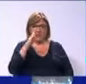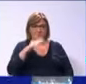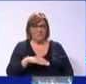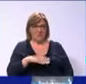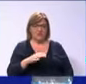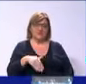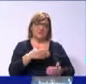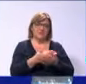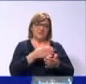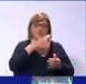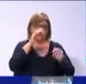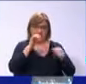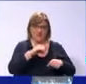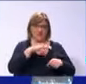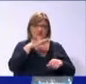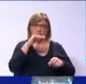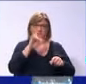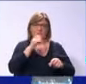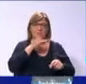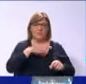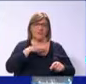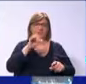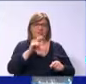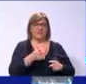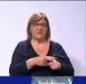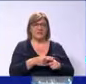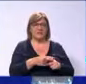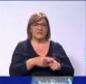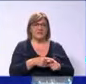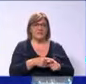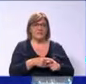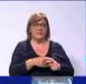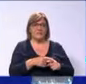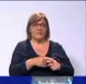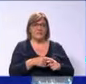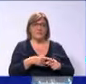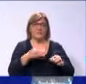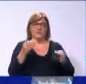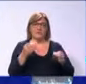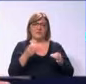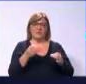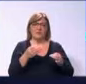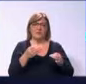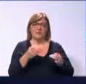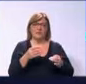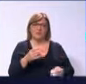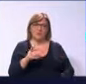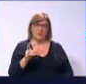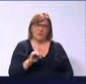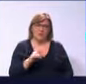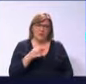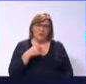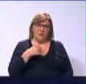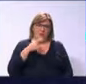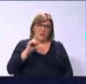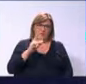apresenta diz que sim existe porque o benfica também está interessado agora o irã não é uma coisa isto não estamos eu pelo menos